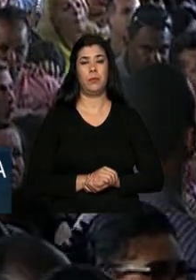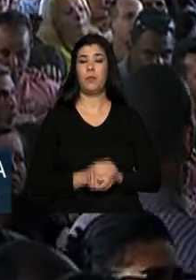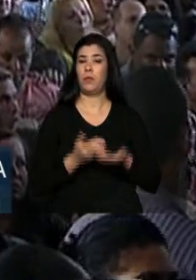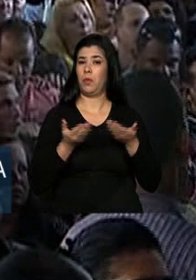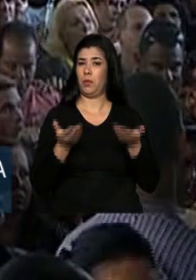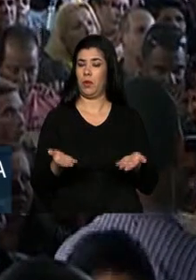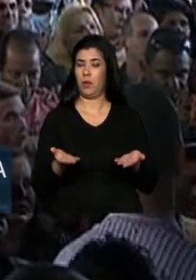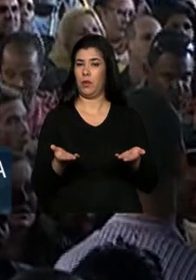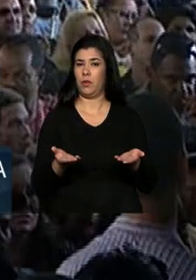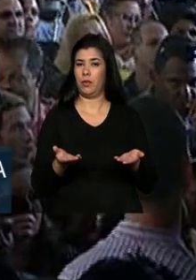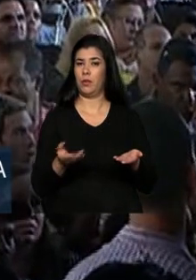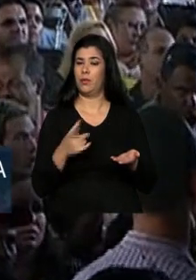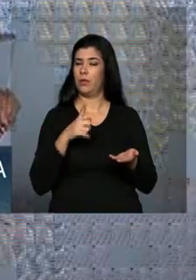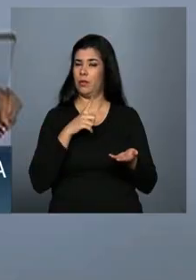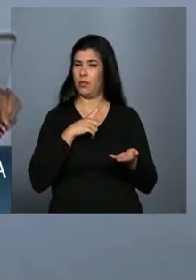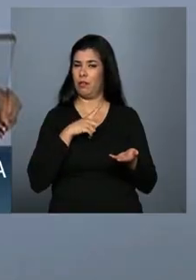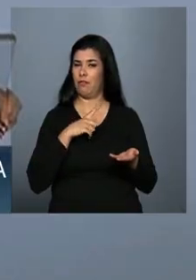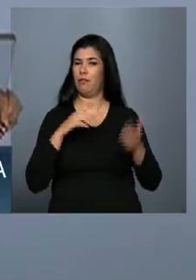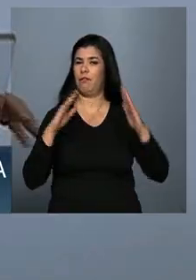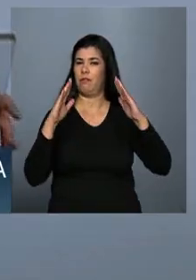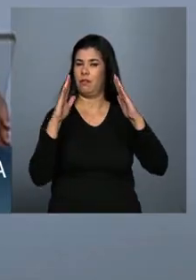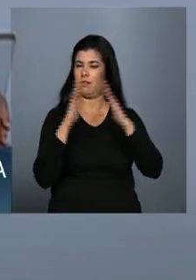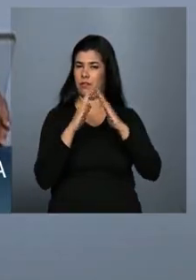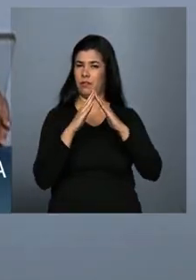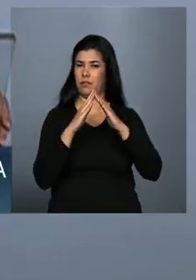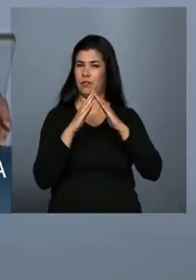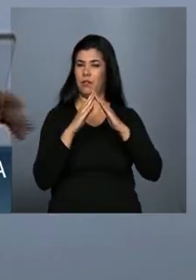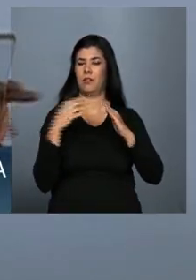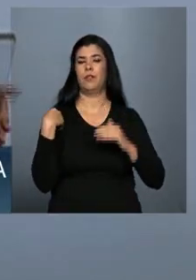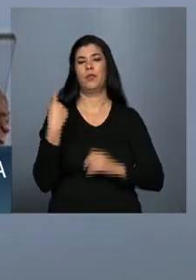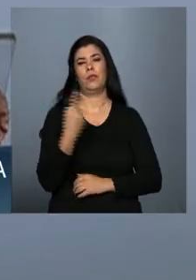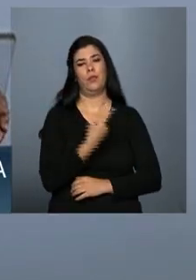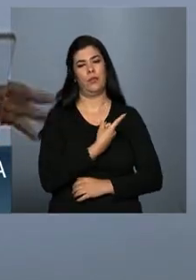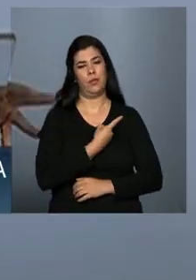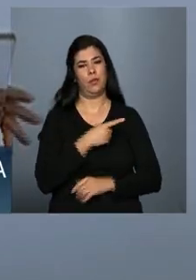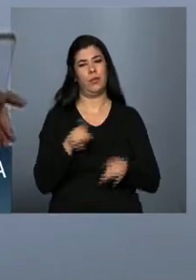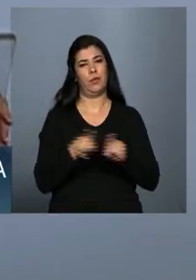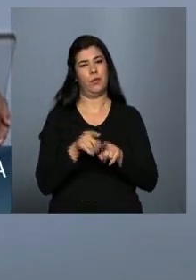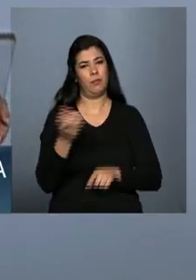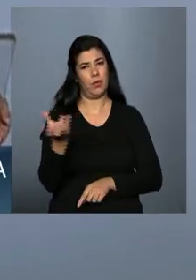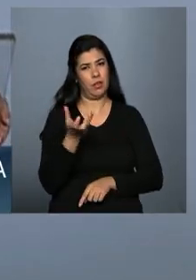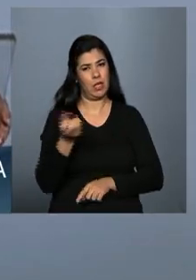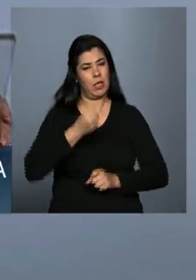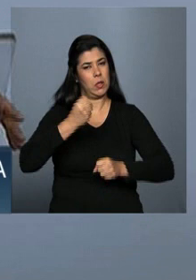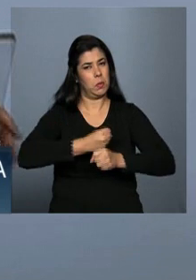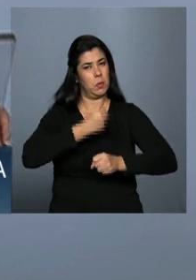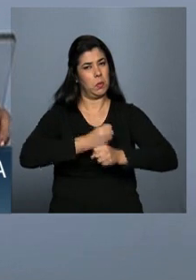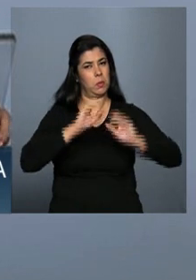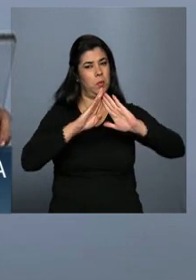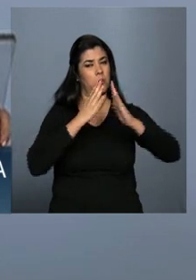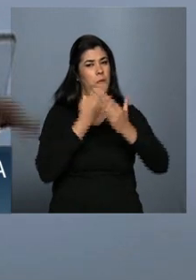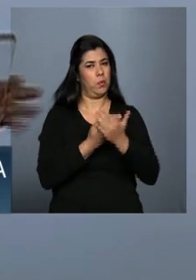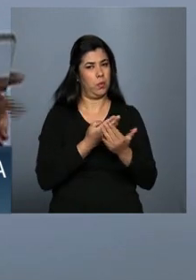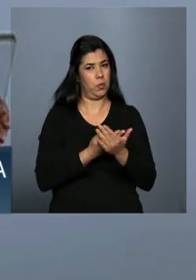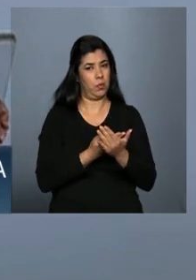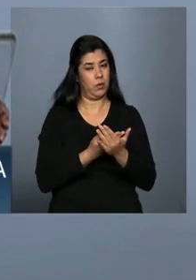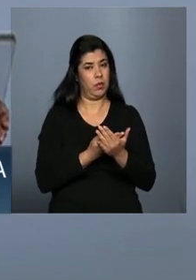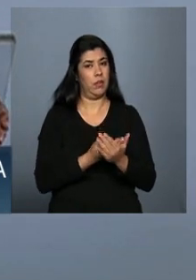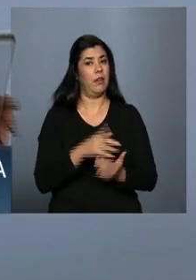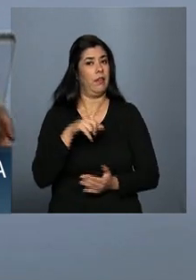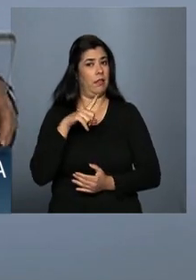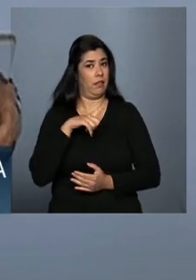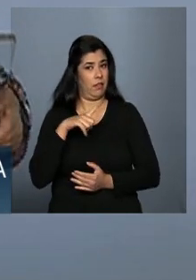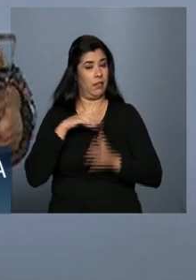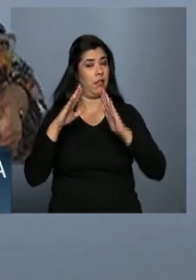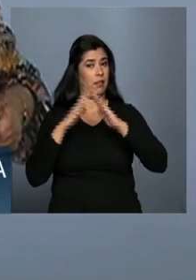aqui, além de casas, nós queremos escolas. Aqui, além de